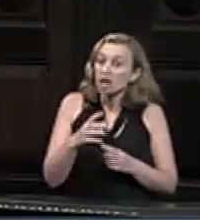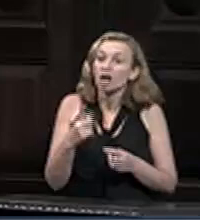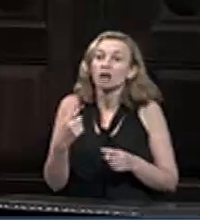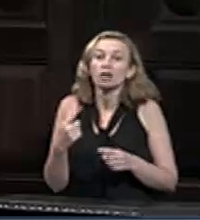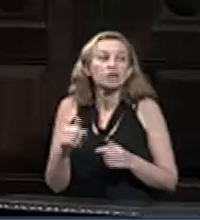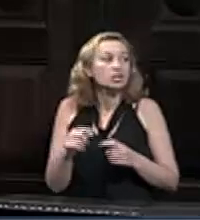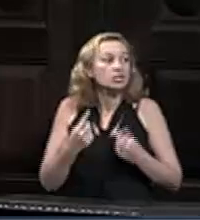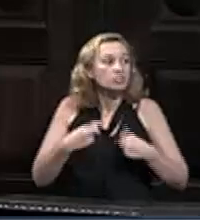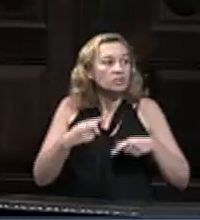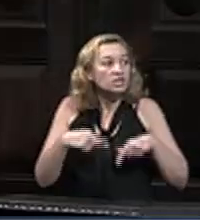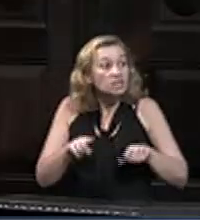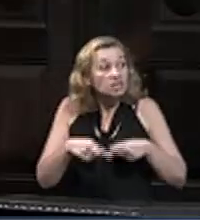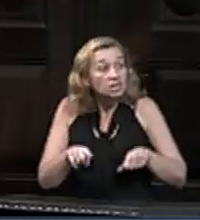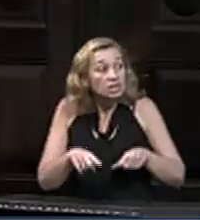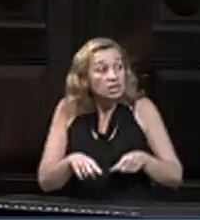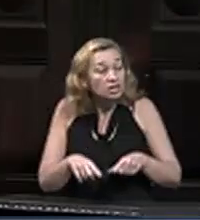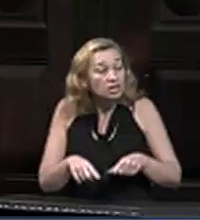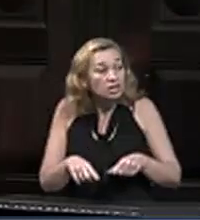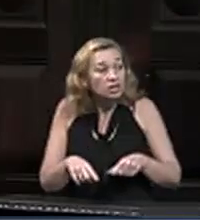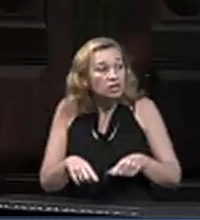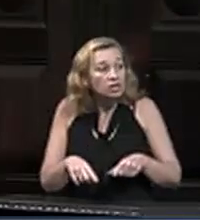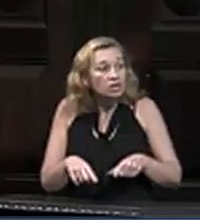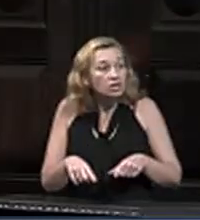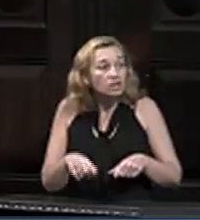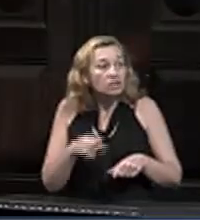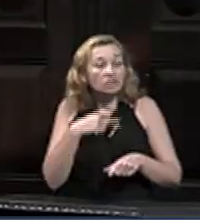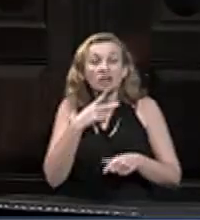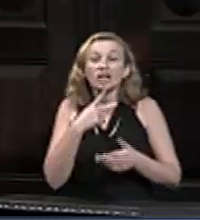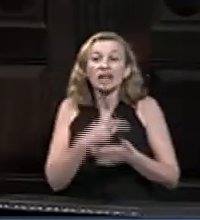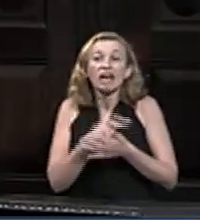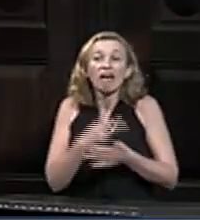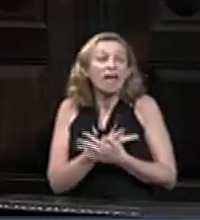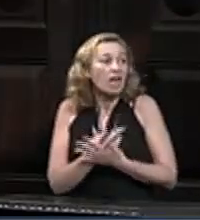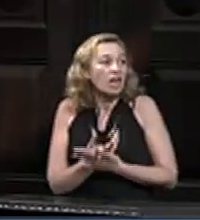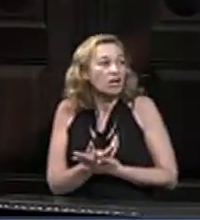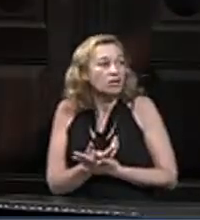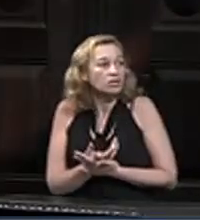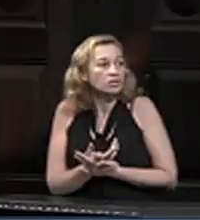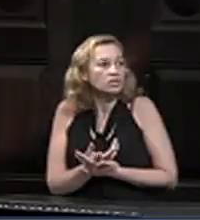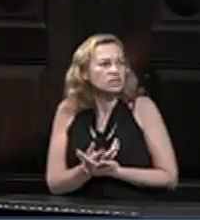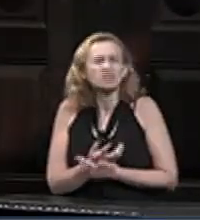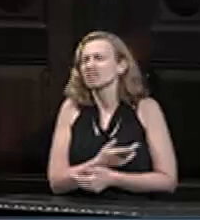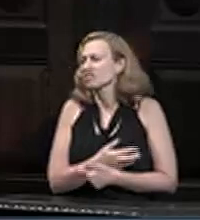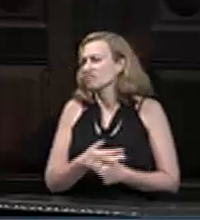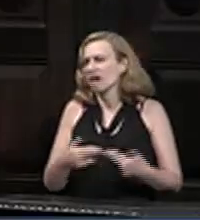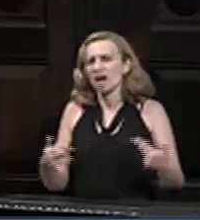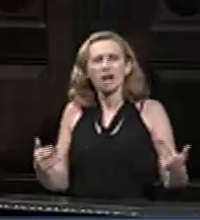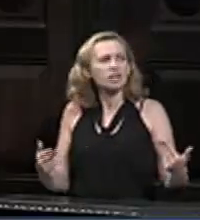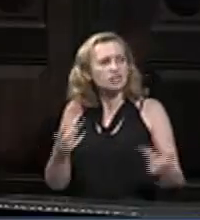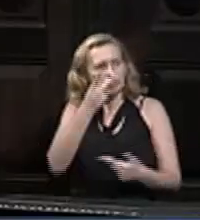sob a alegação de estelionato judicial, que tem muitos clientes,